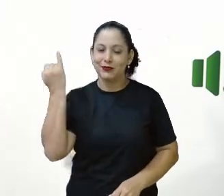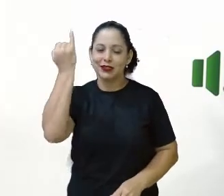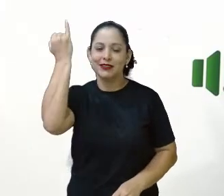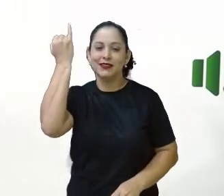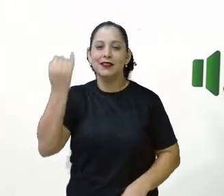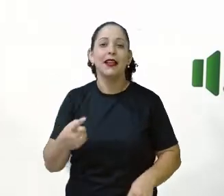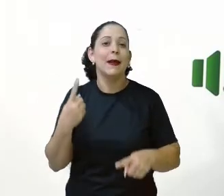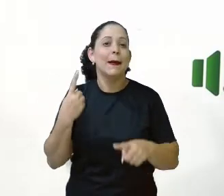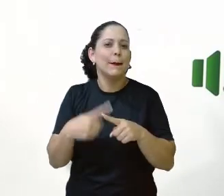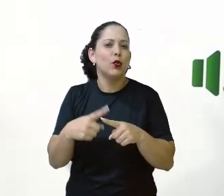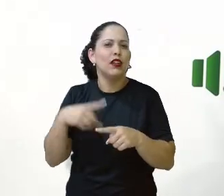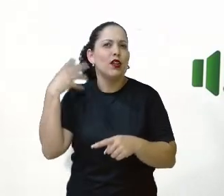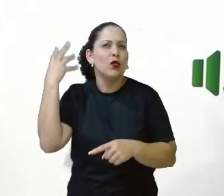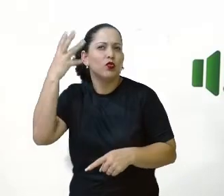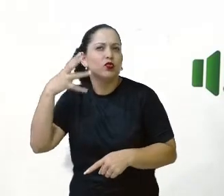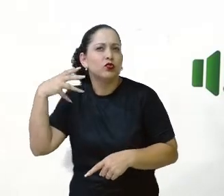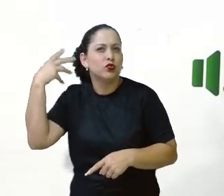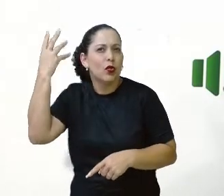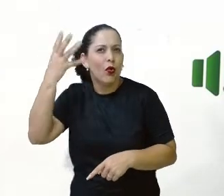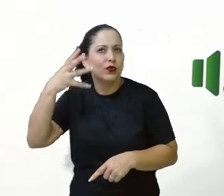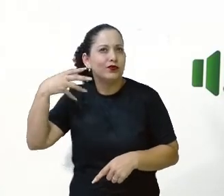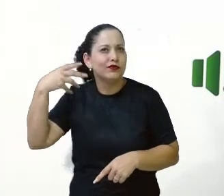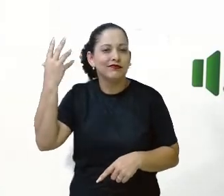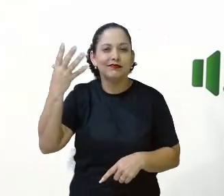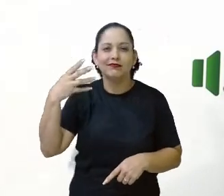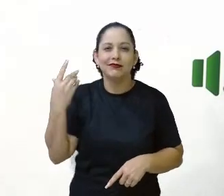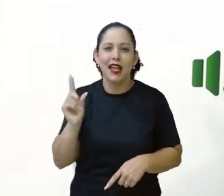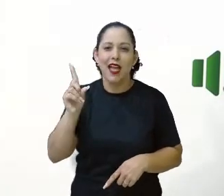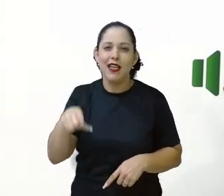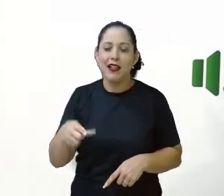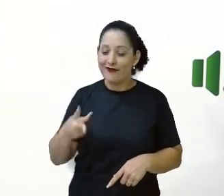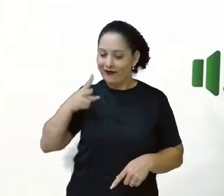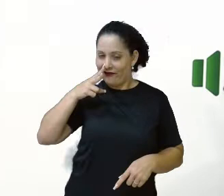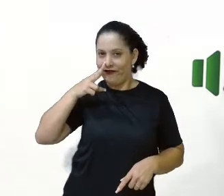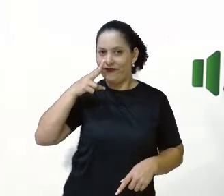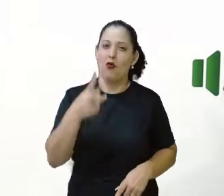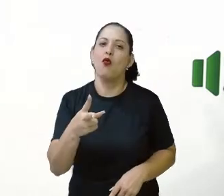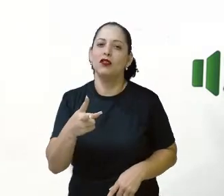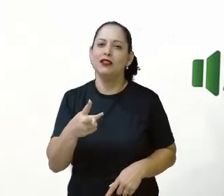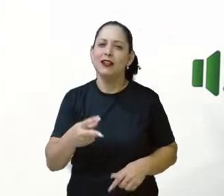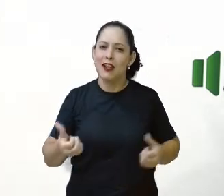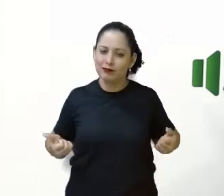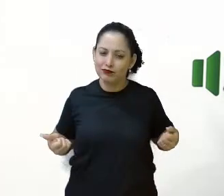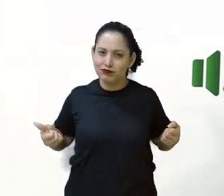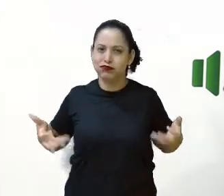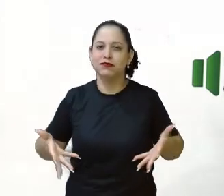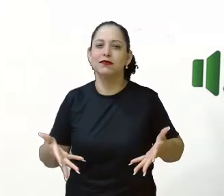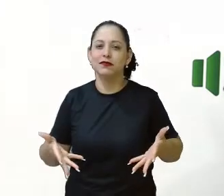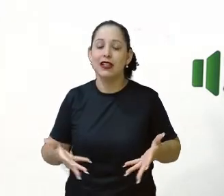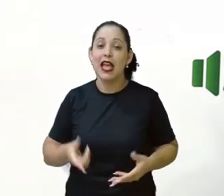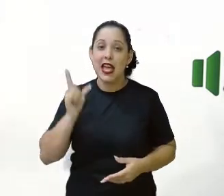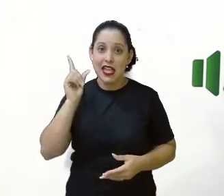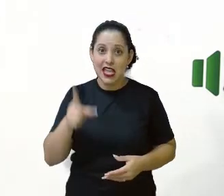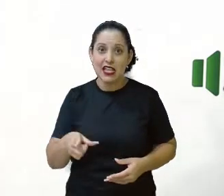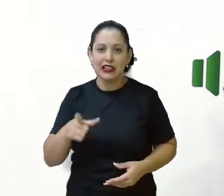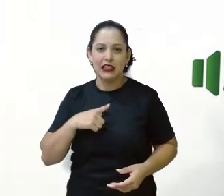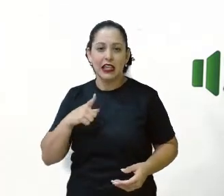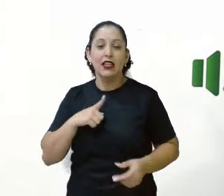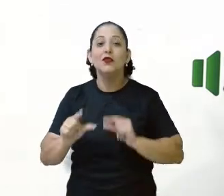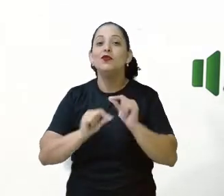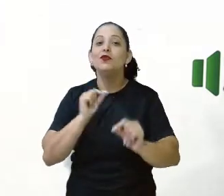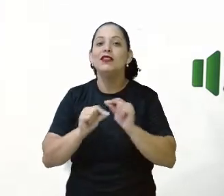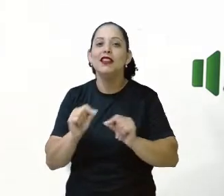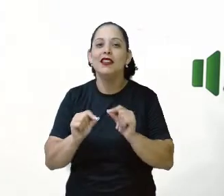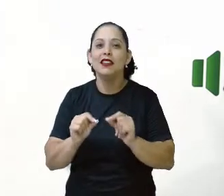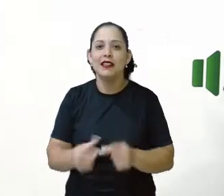o som, ele é uma coisa tão forte, tão presente, que ele gera imagens,